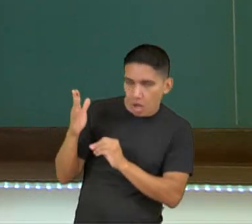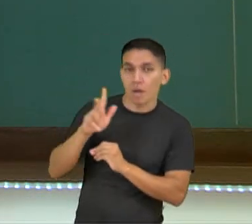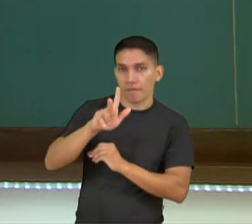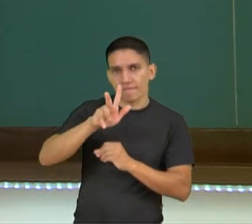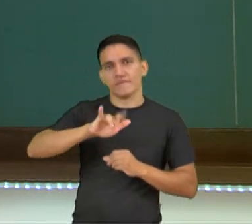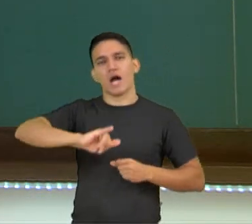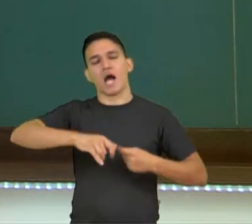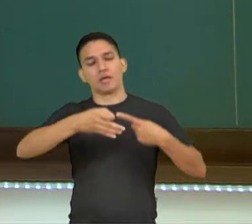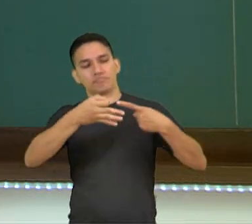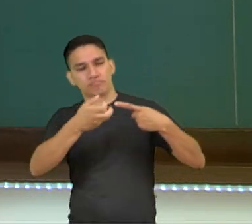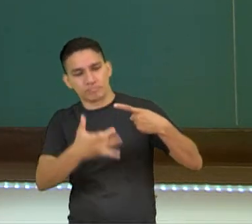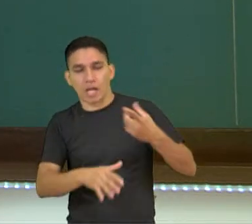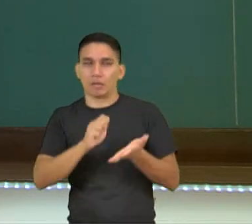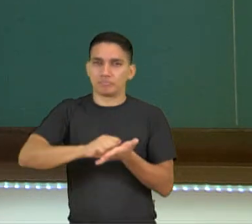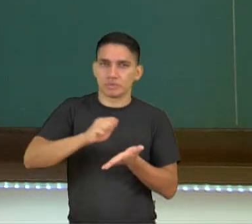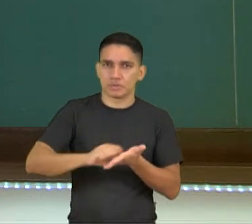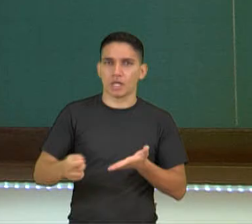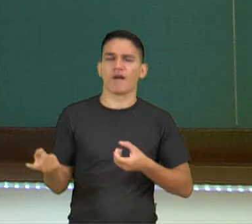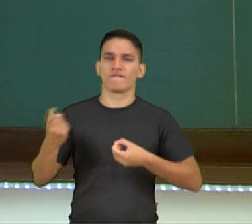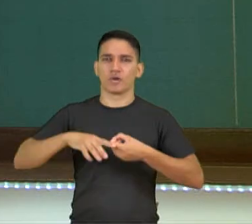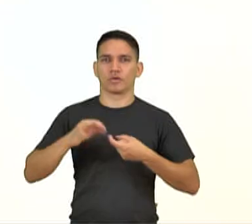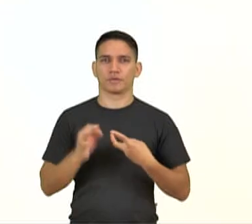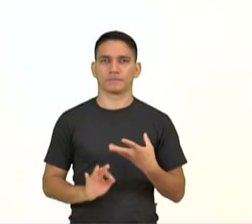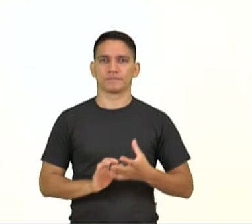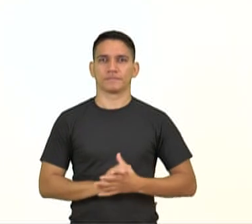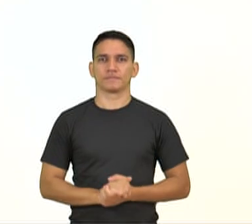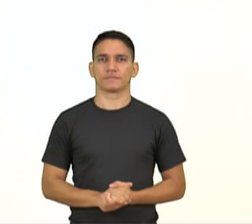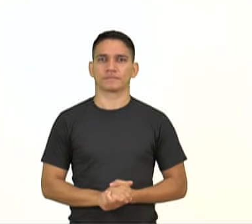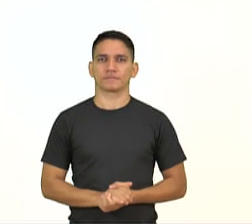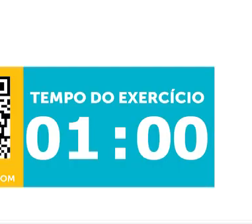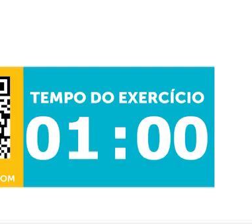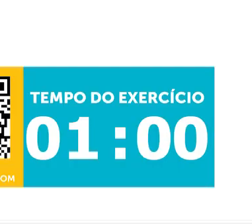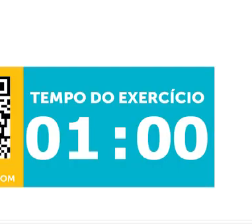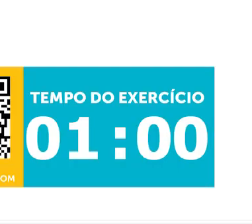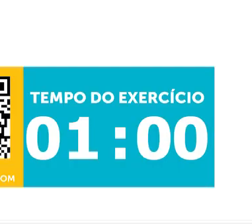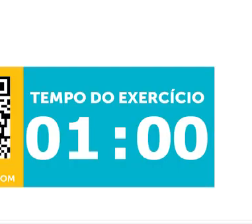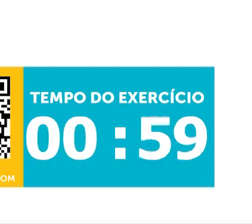vai responder no seu caderno e a gente já faz a correção.